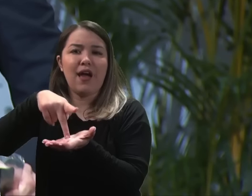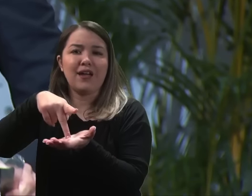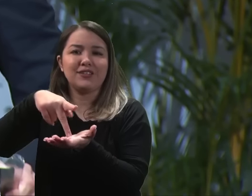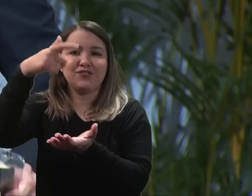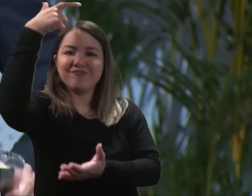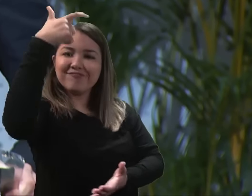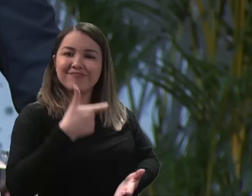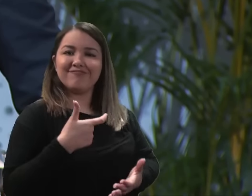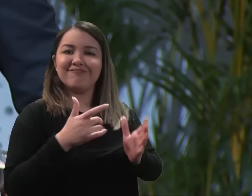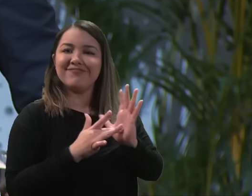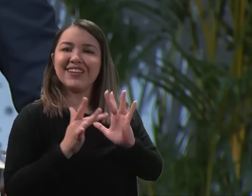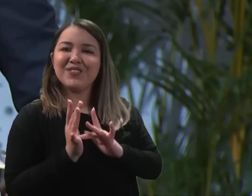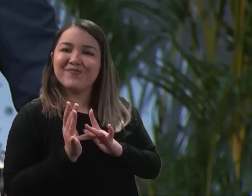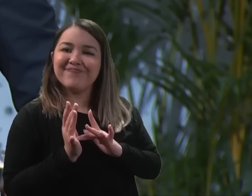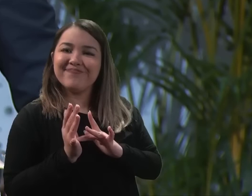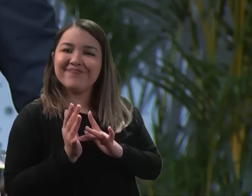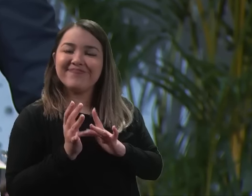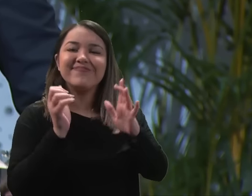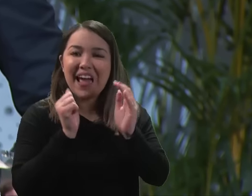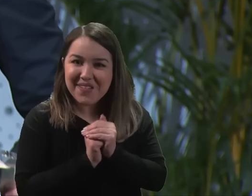mesmo. Amém?